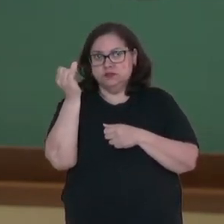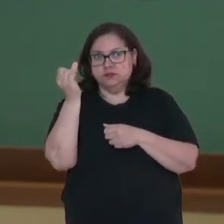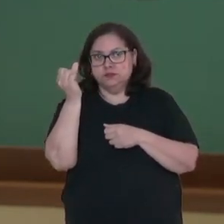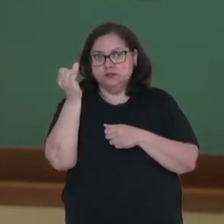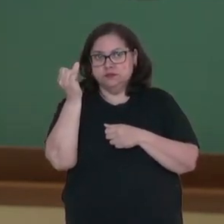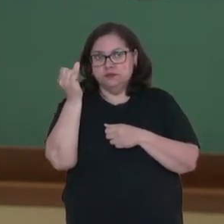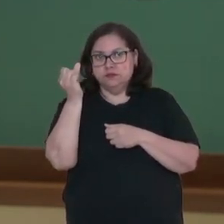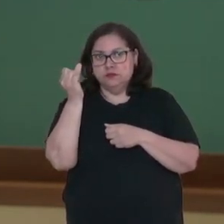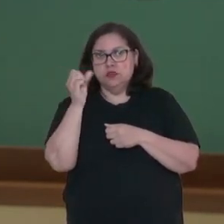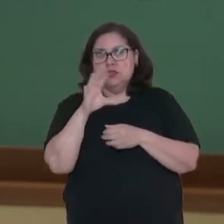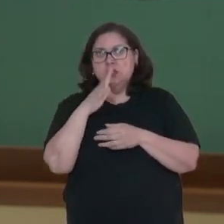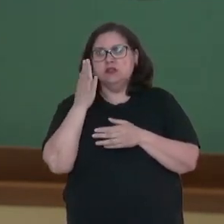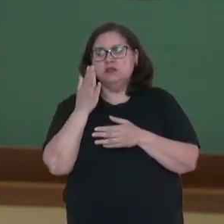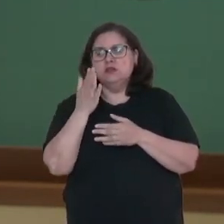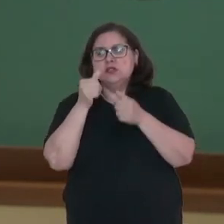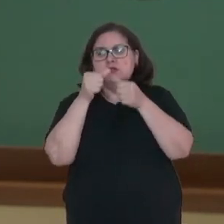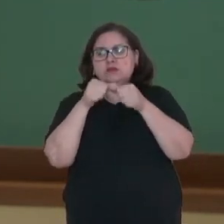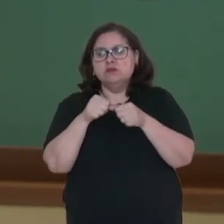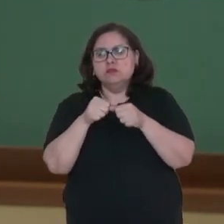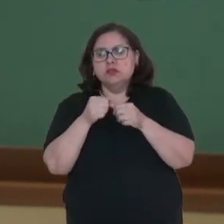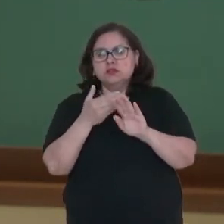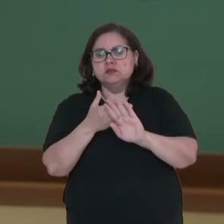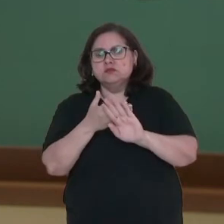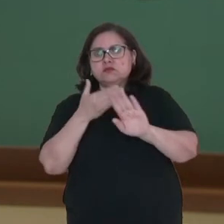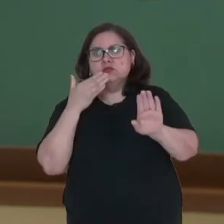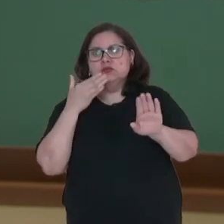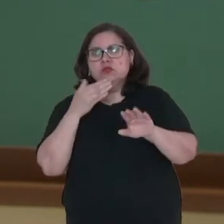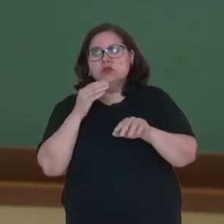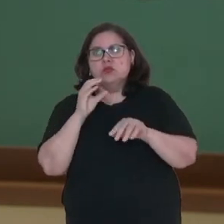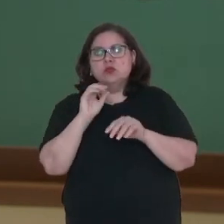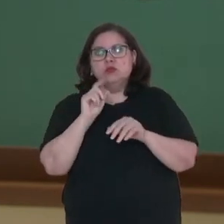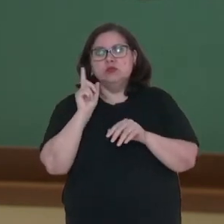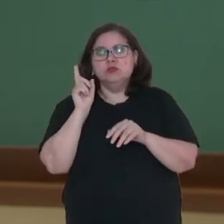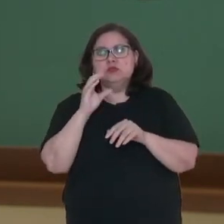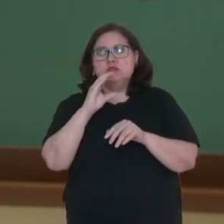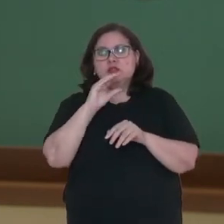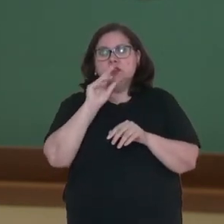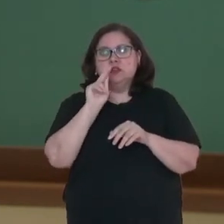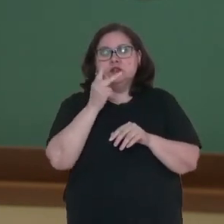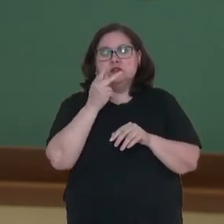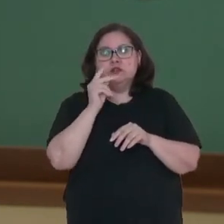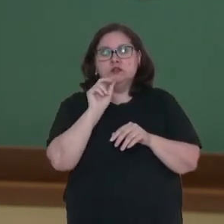0,6. E quem está mais distante é o